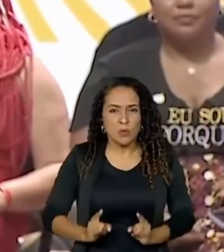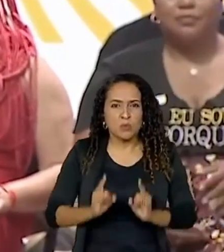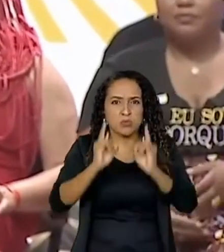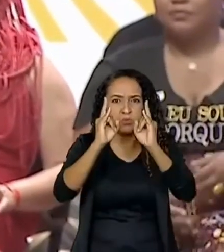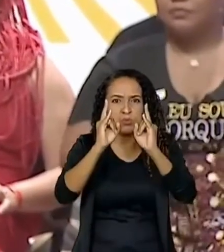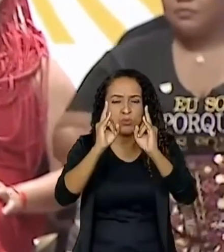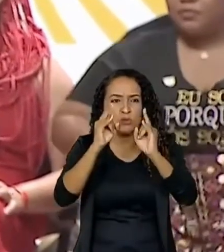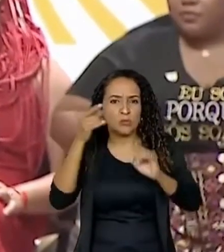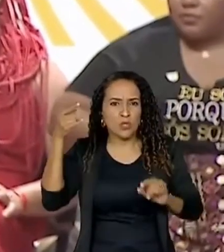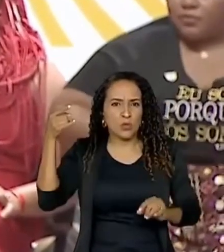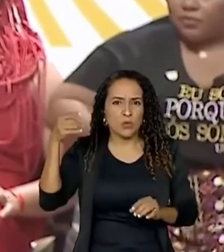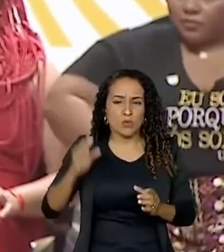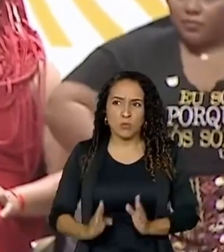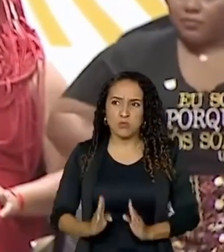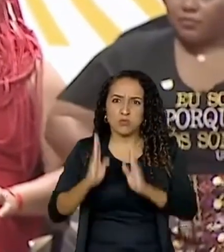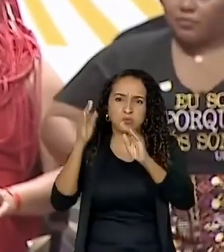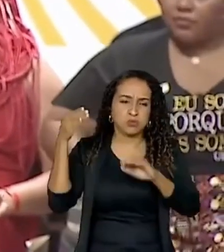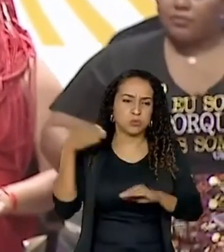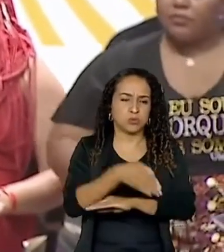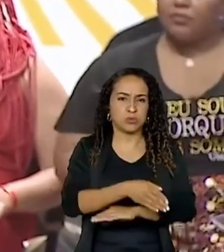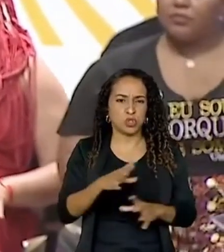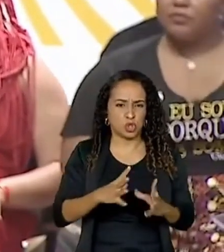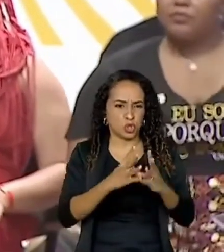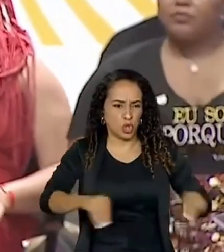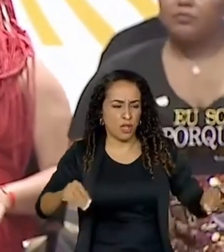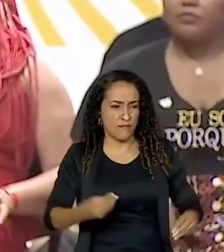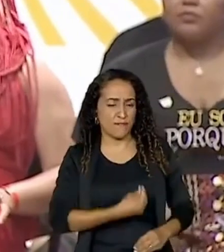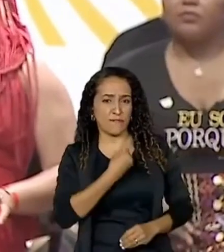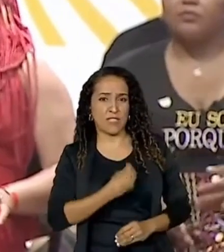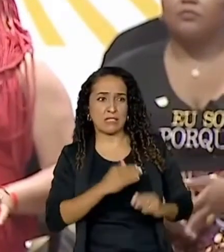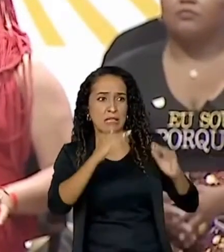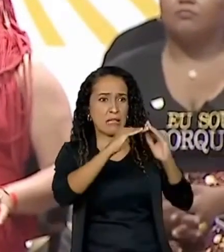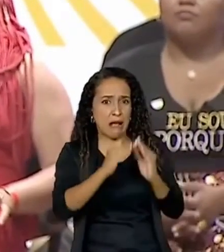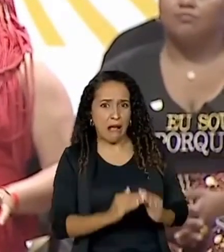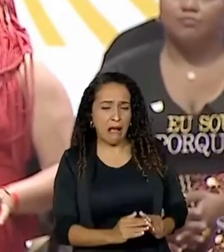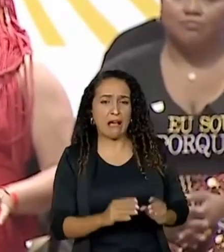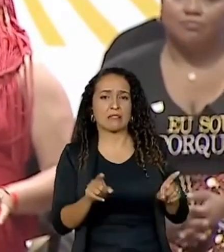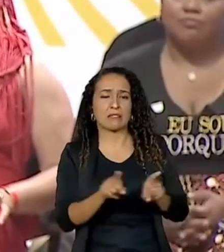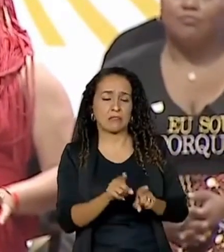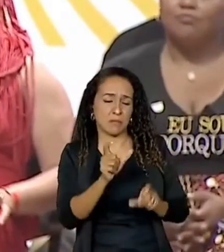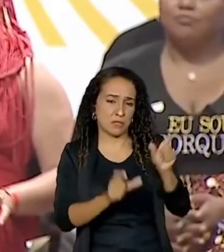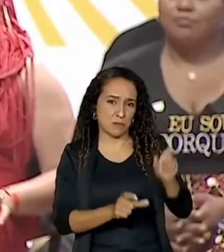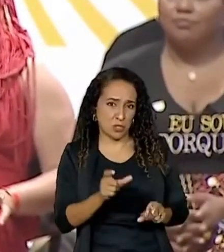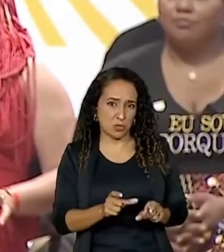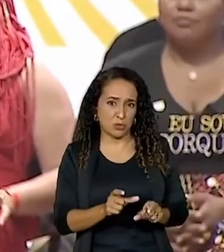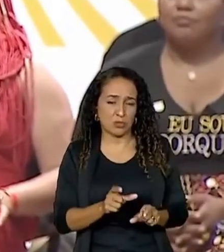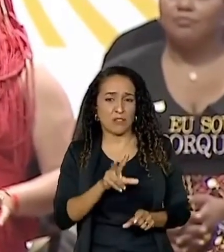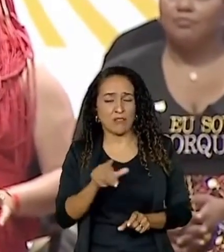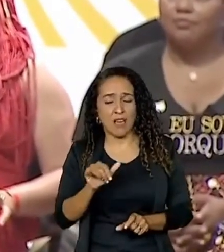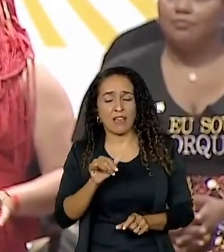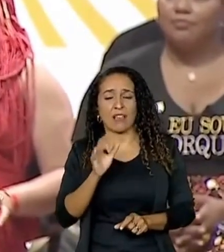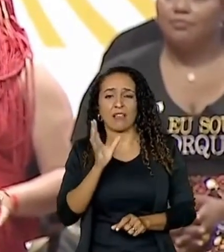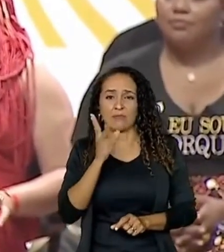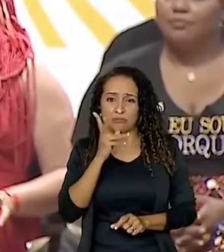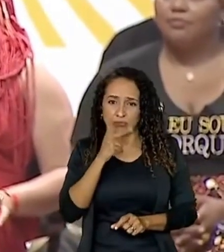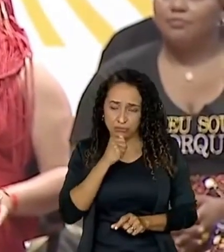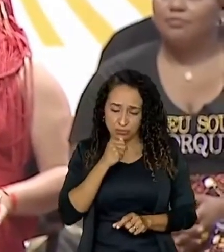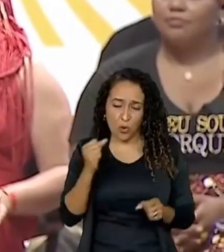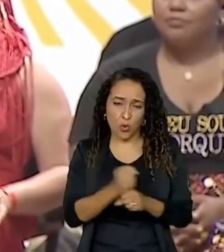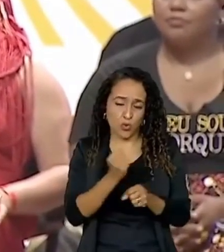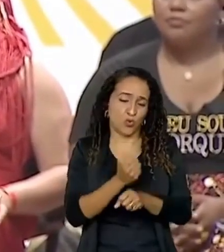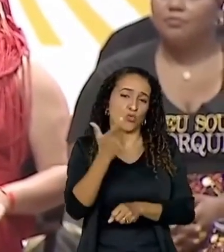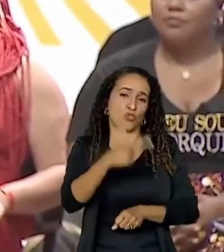destrói vidas e casa das pessoas, que eu não sei quantos anos vai demorar para ser construído. Então